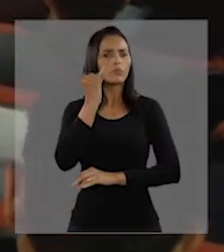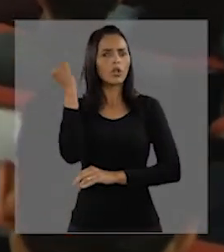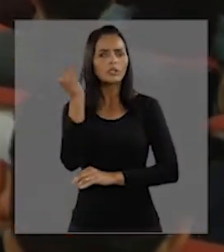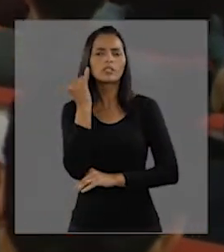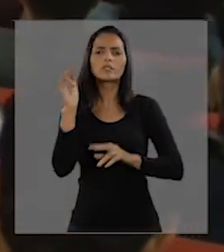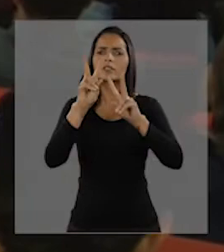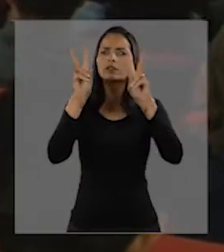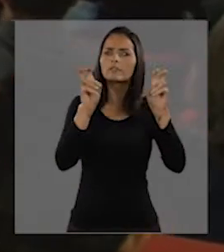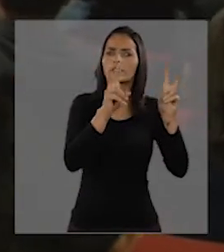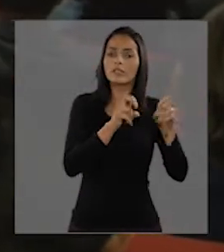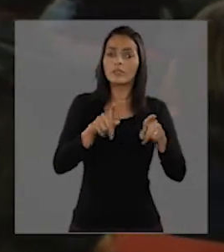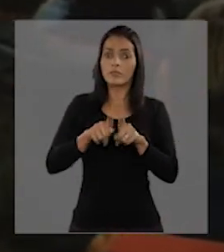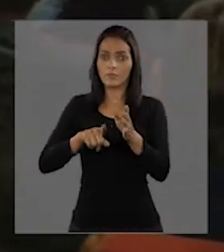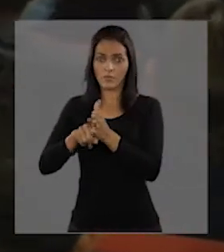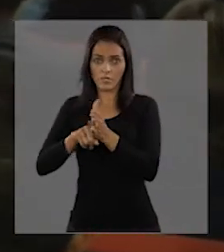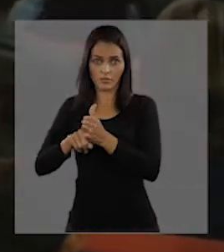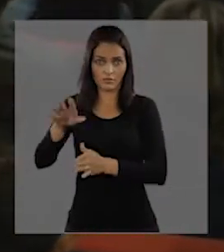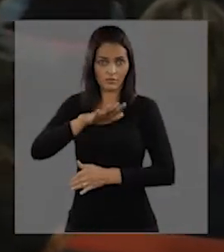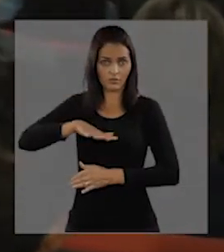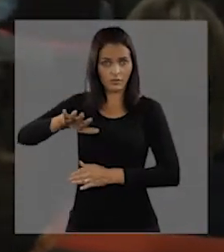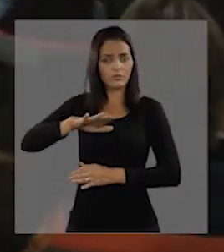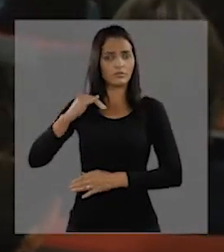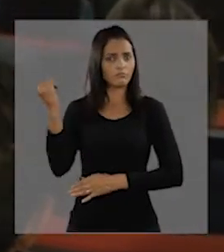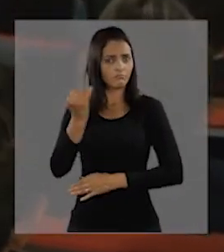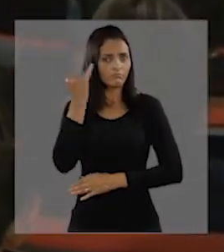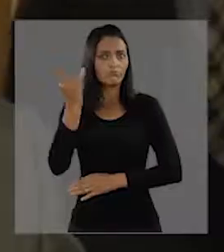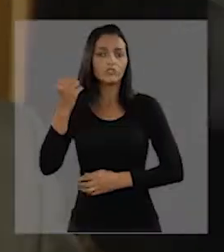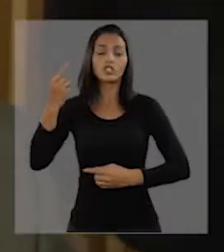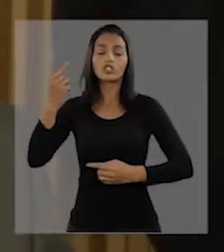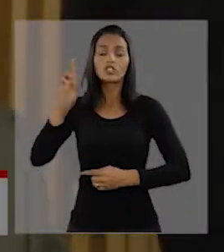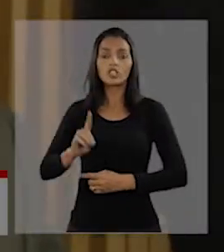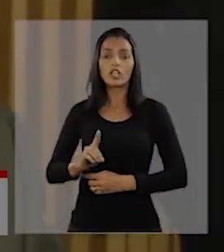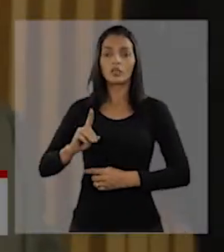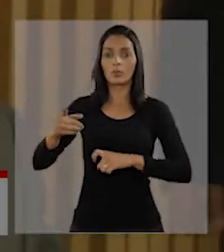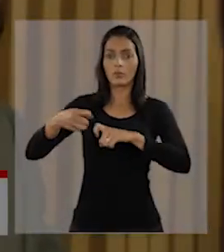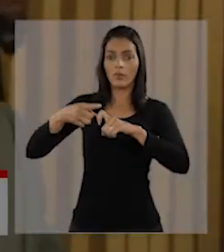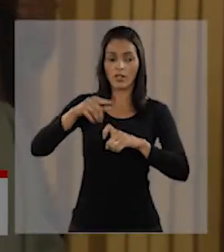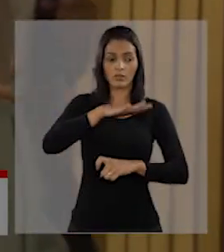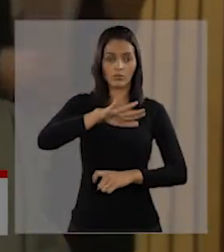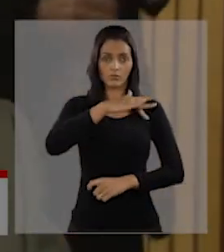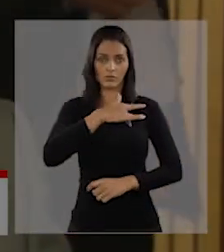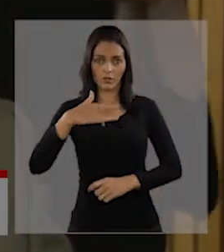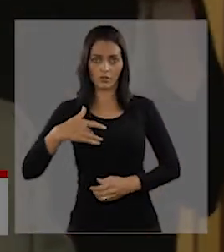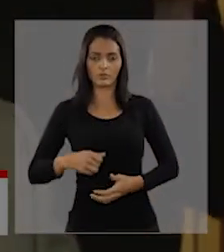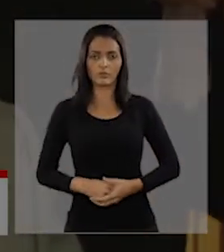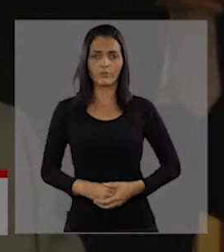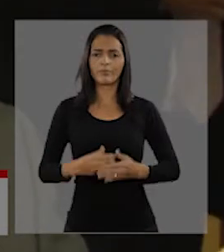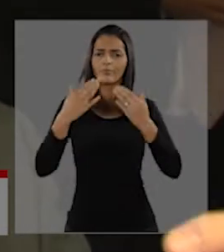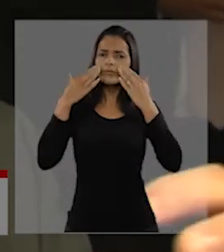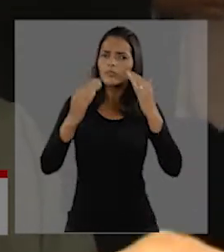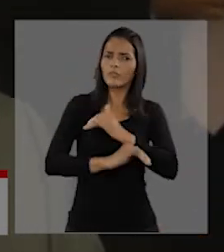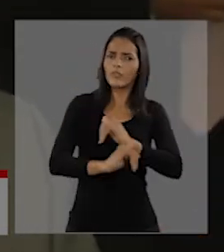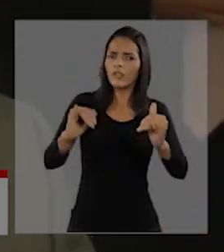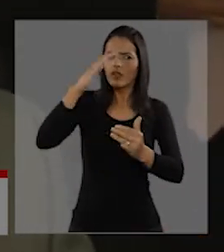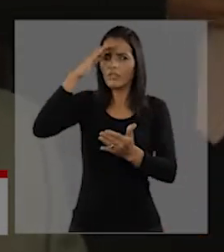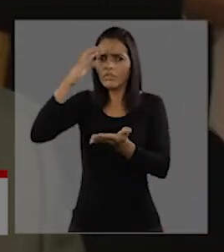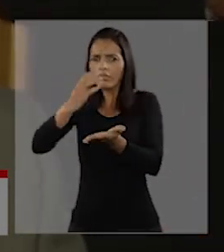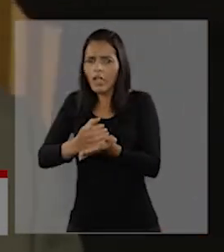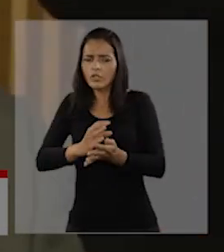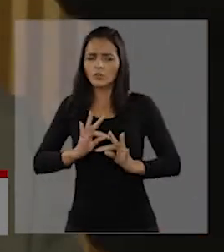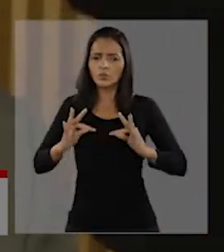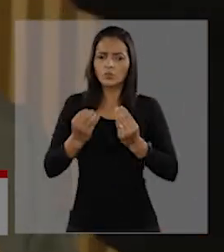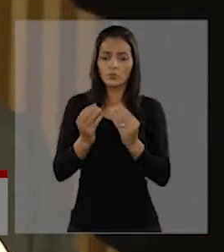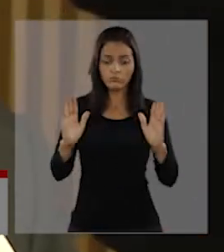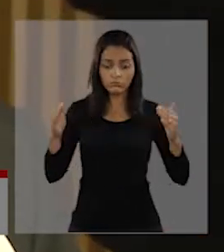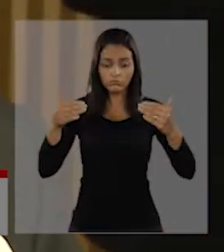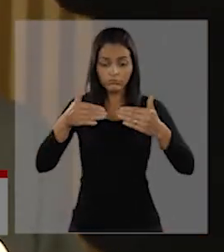das pesquisas para a discussão do direito médico e da saúde. A apresentação dessas teses, elas permitem que a gente convirja num